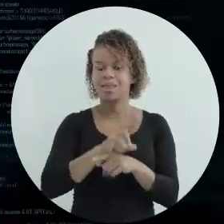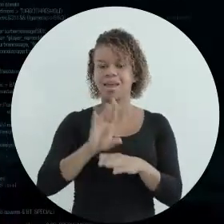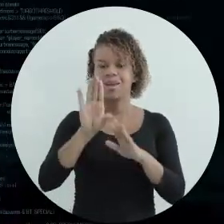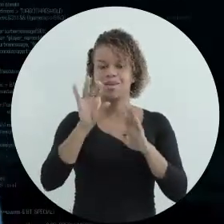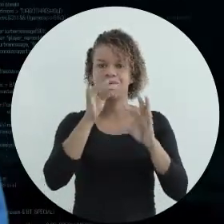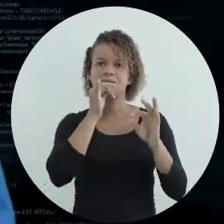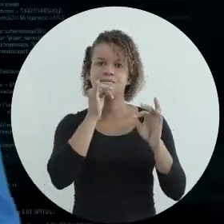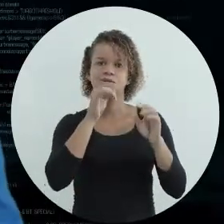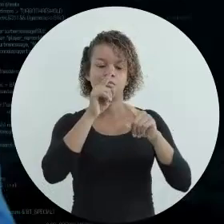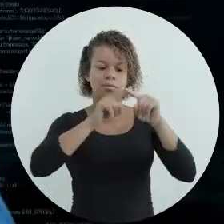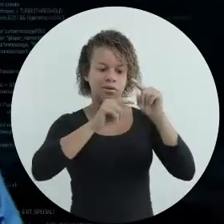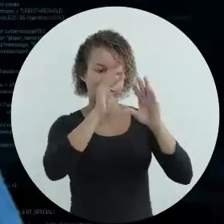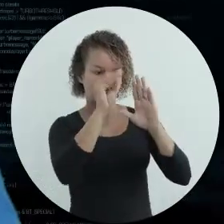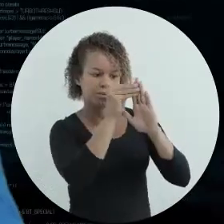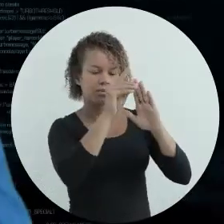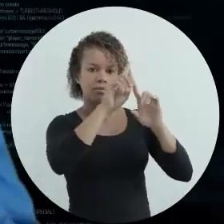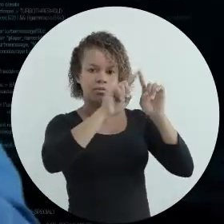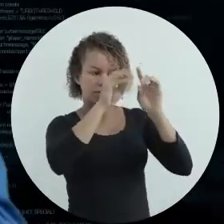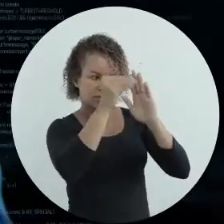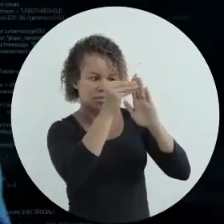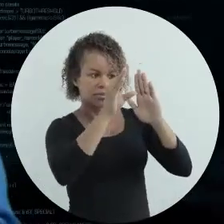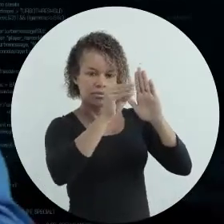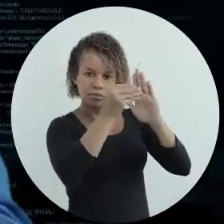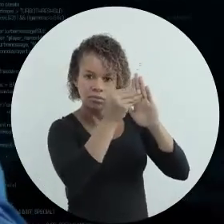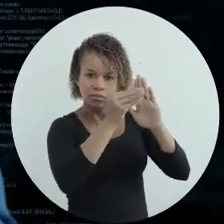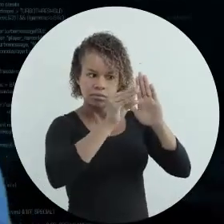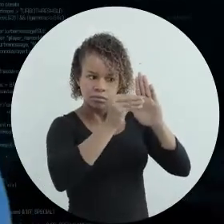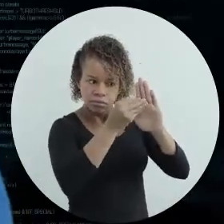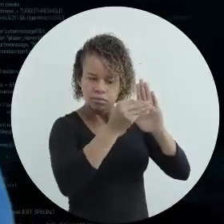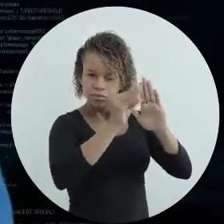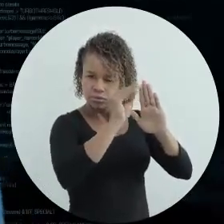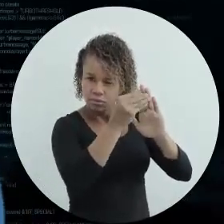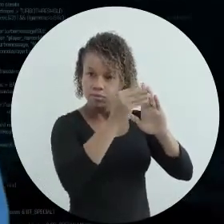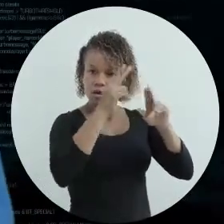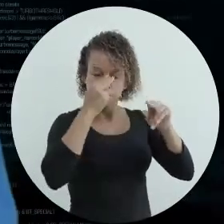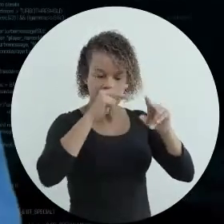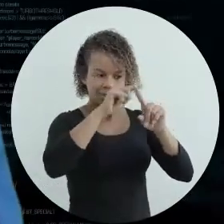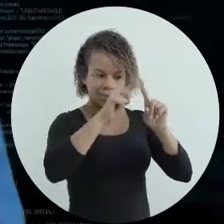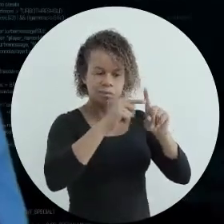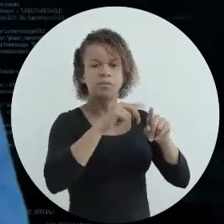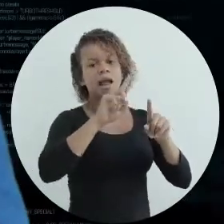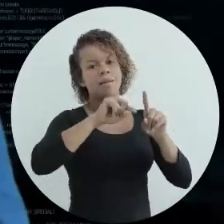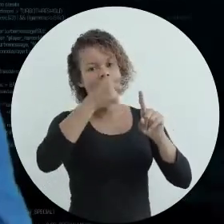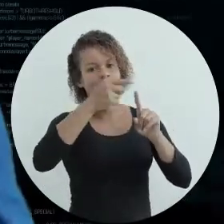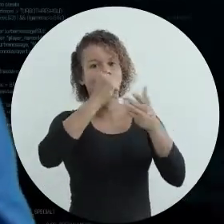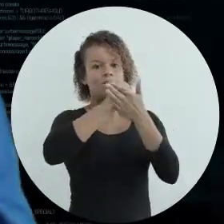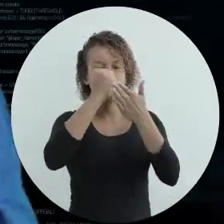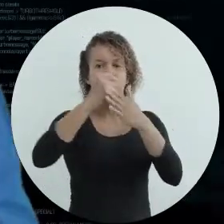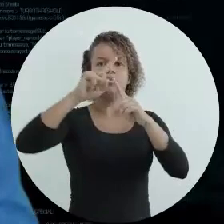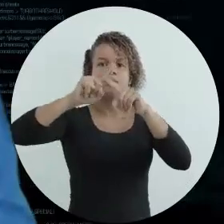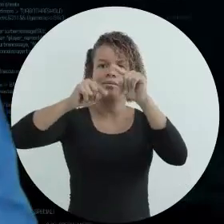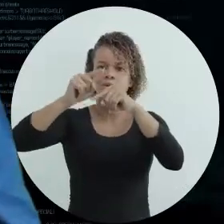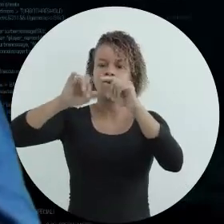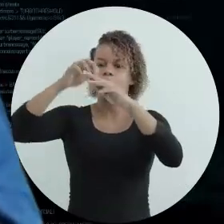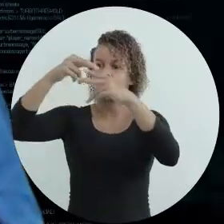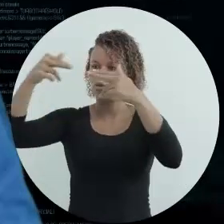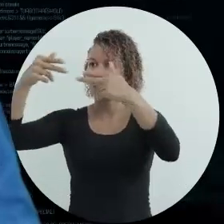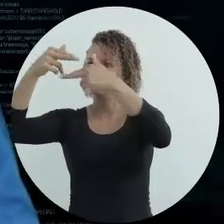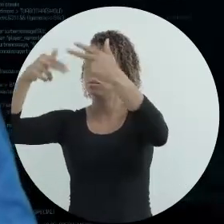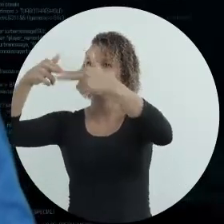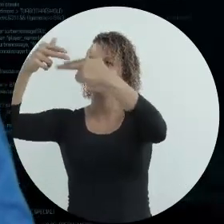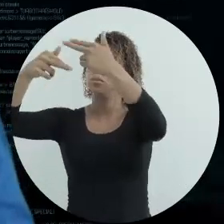elementos. E esses outros elementos podem possuir outros elementos